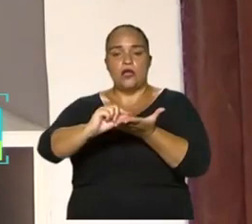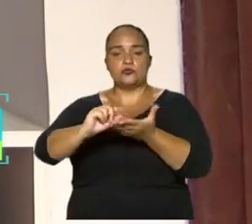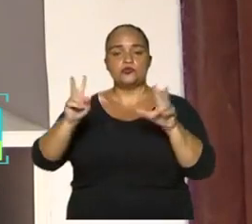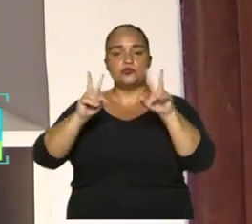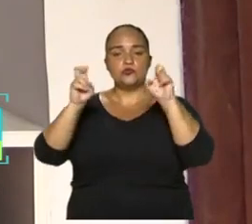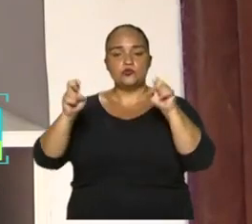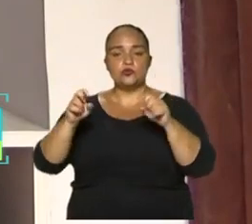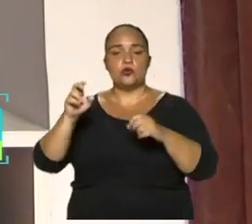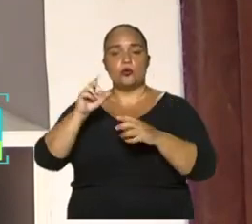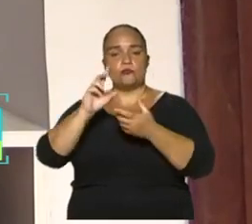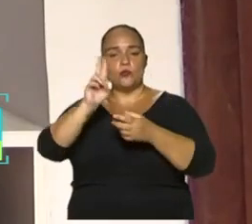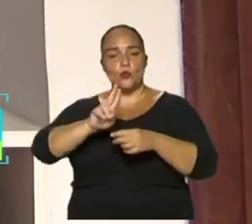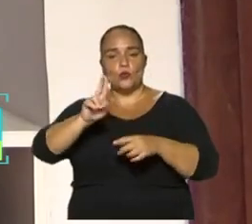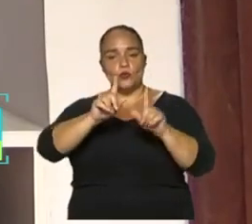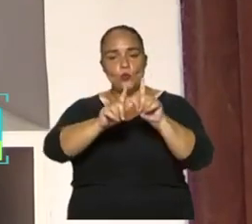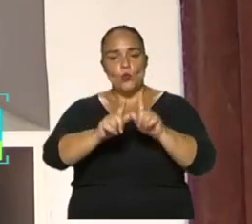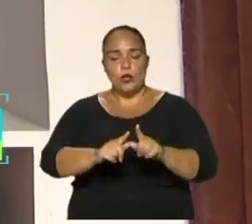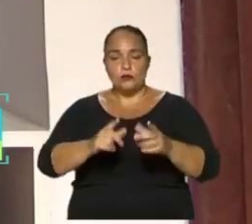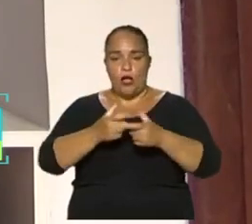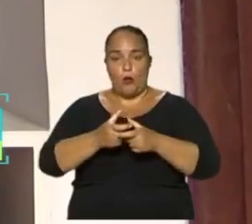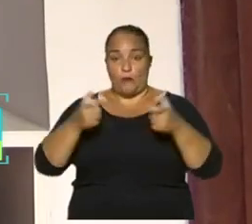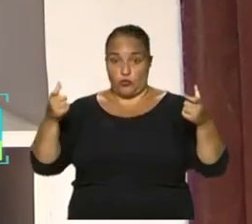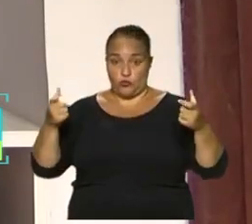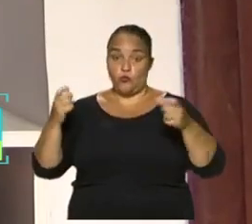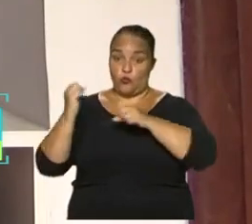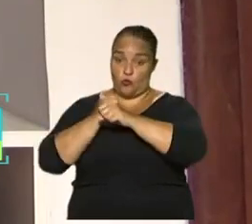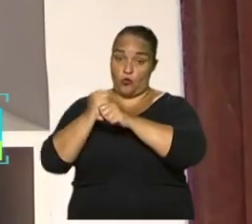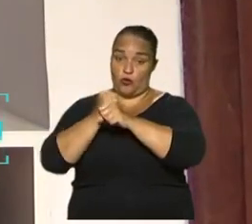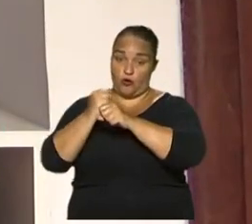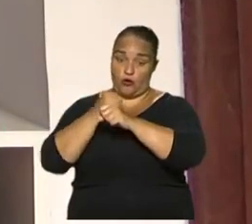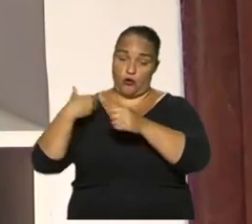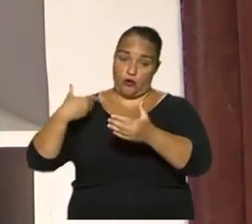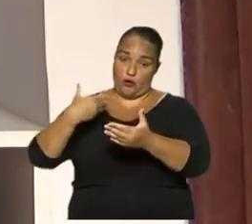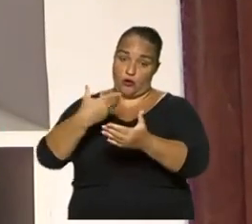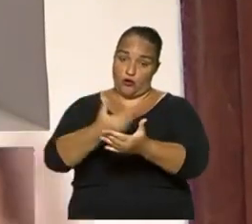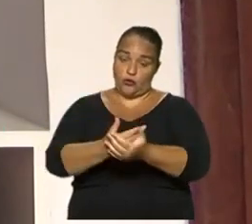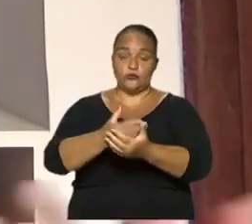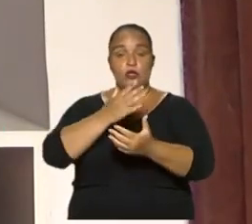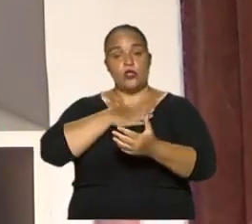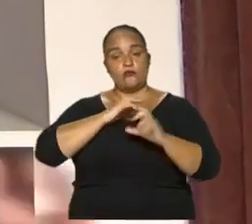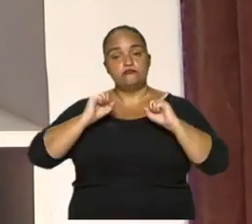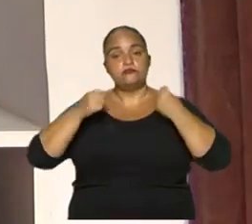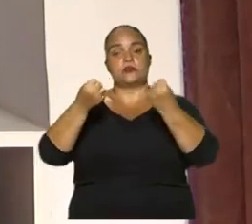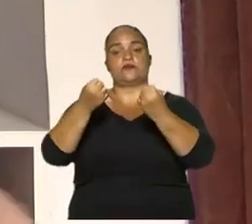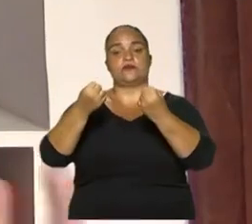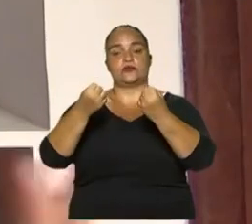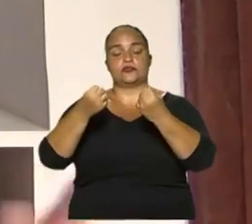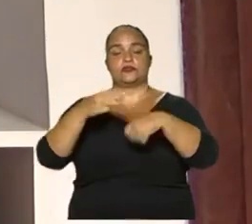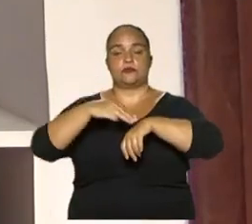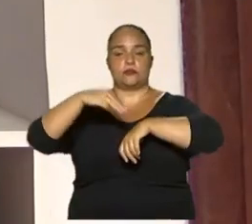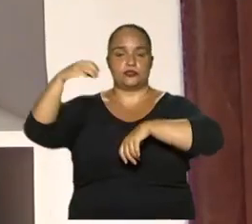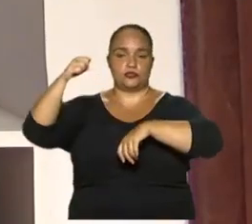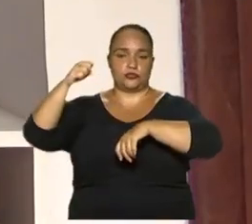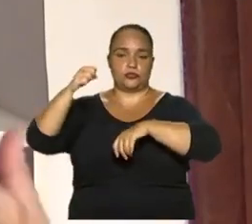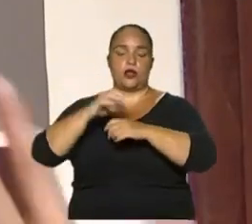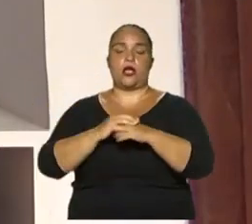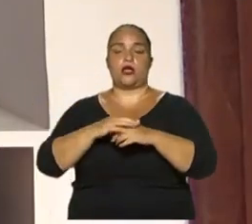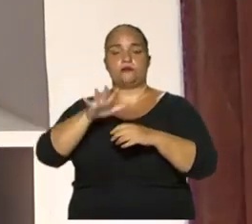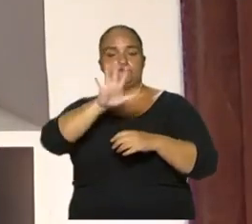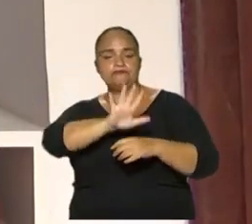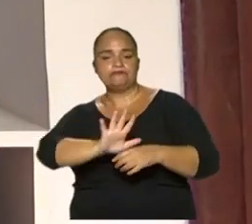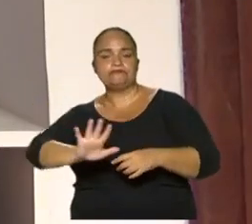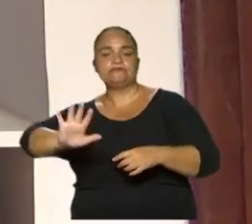desse uso de quadrinhos aumentou muito nos últimos anos. Como eu falei, desde que eu defendi a minha dissertação de mestrado, o panorama